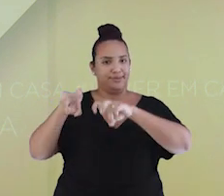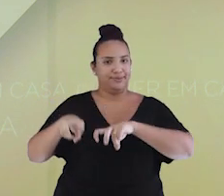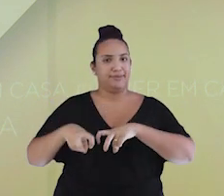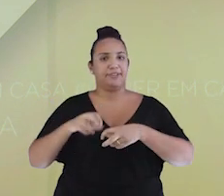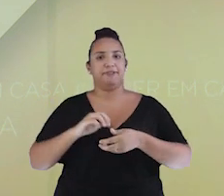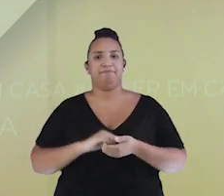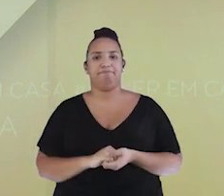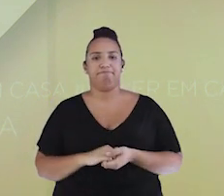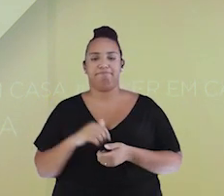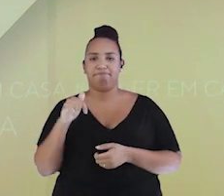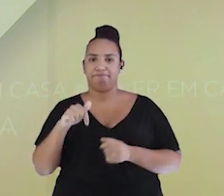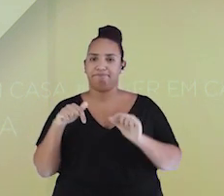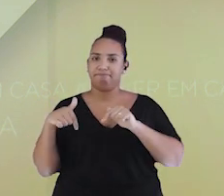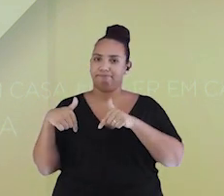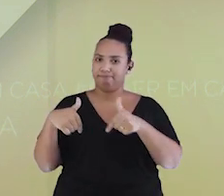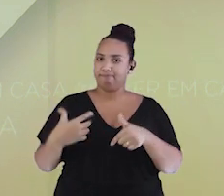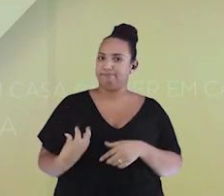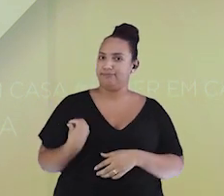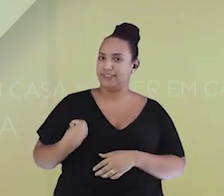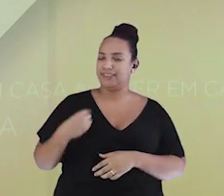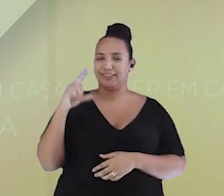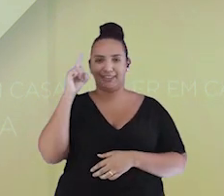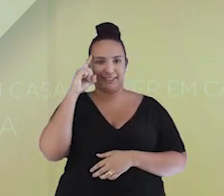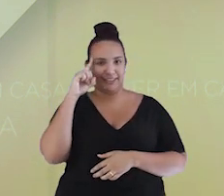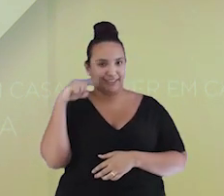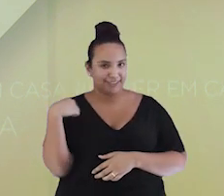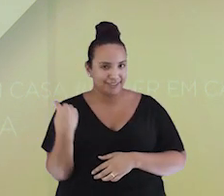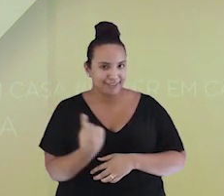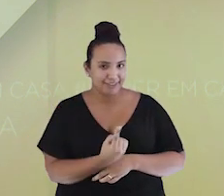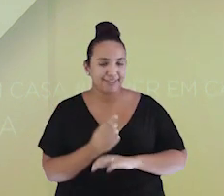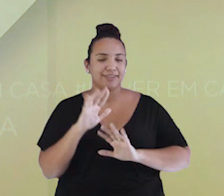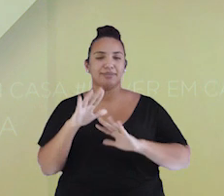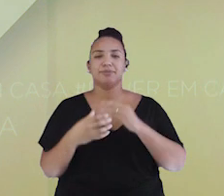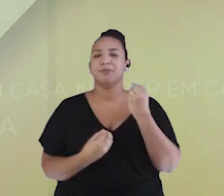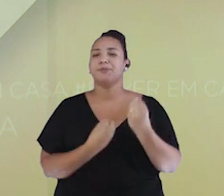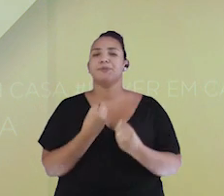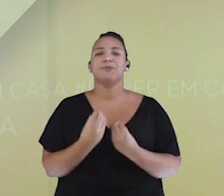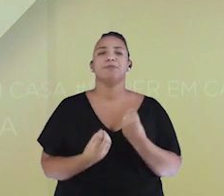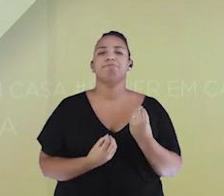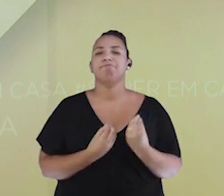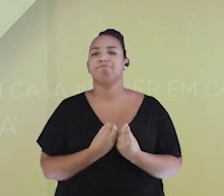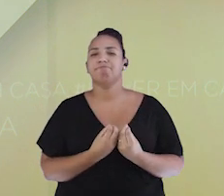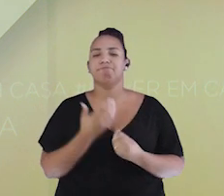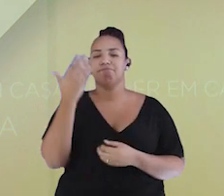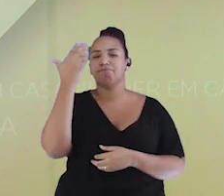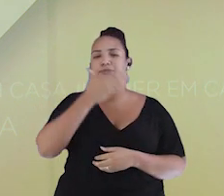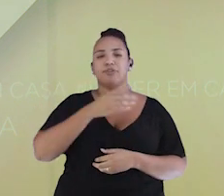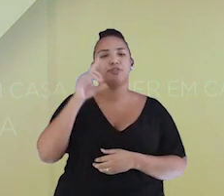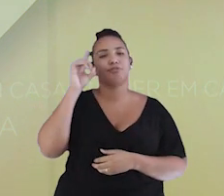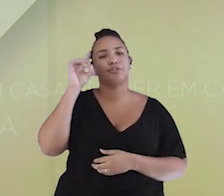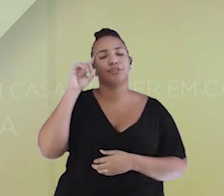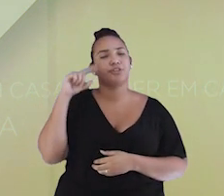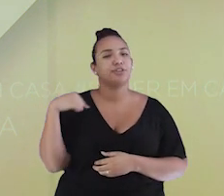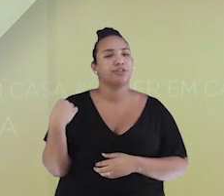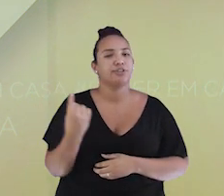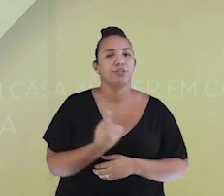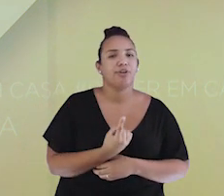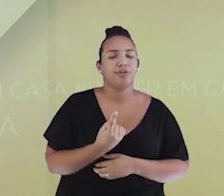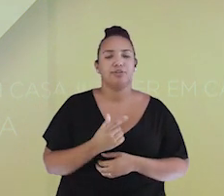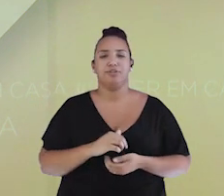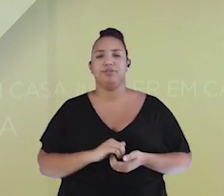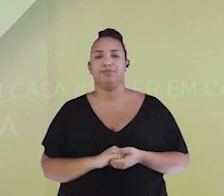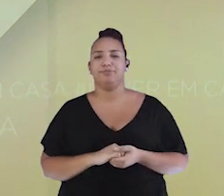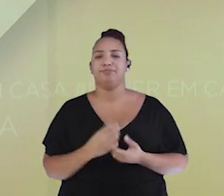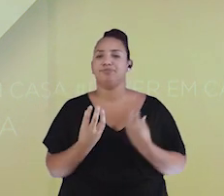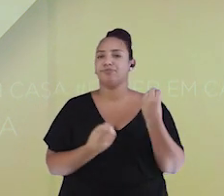maioria deles era a agricultura. Uma atividade ainda muito presente em nossos dias. Mas de que forma isso se